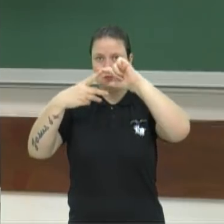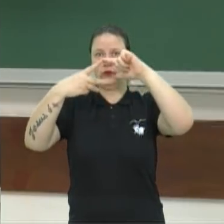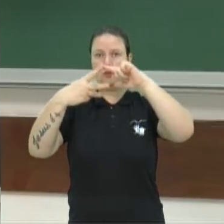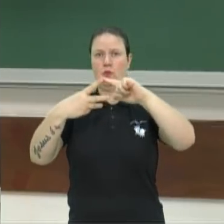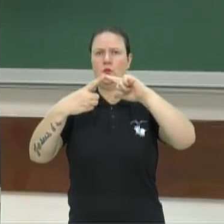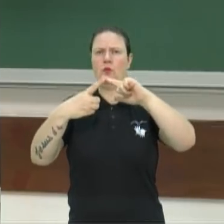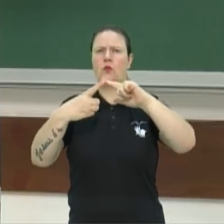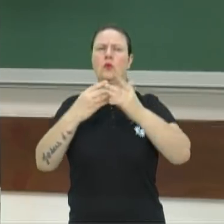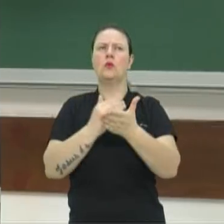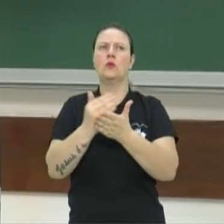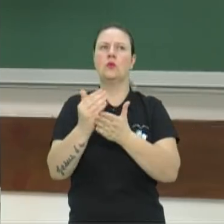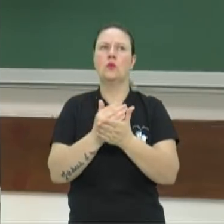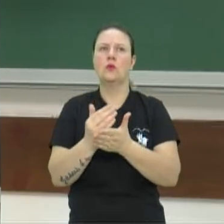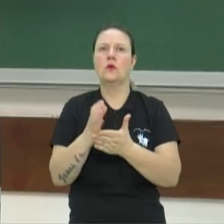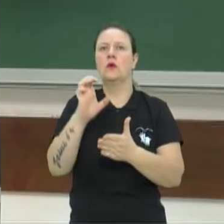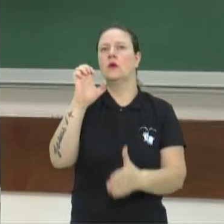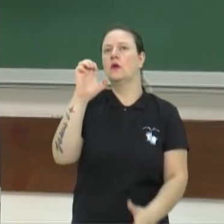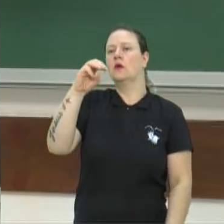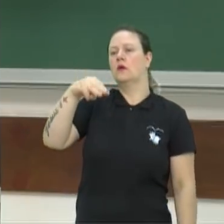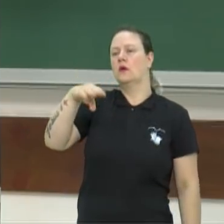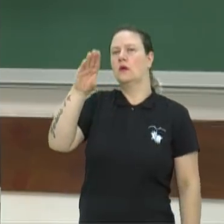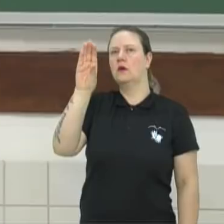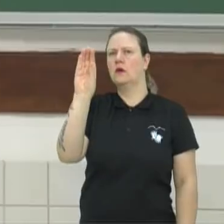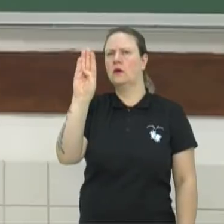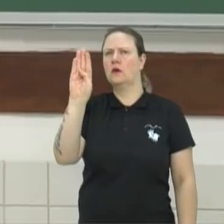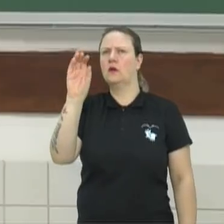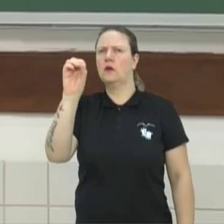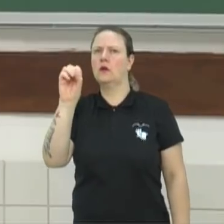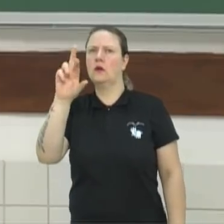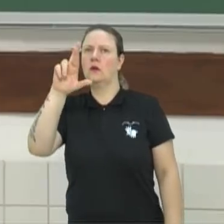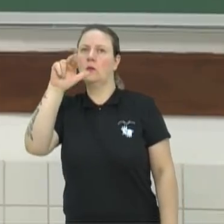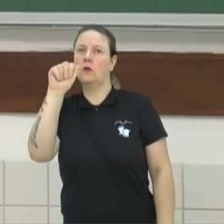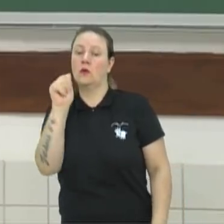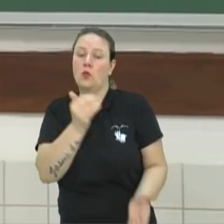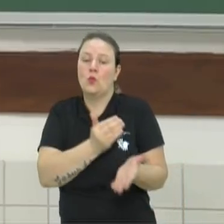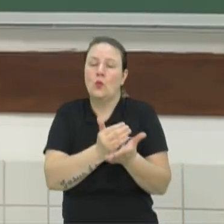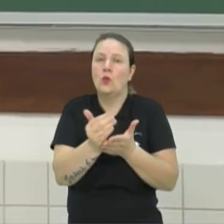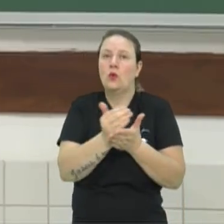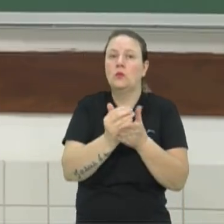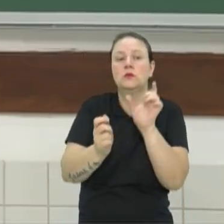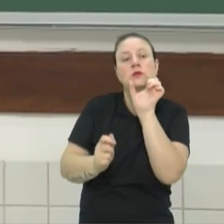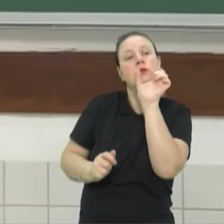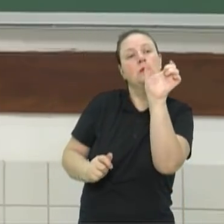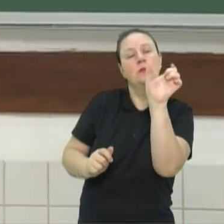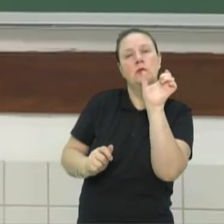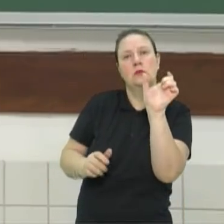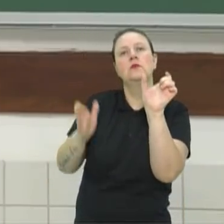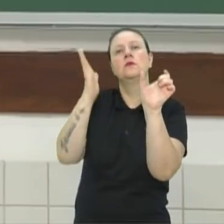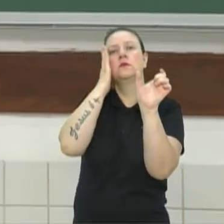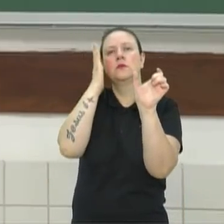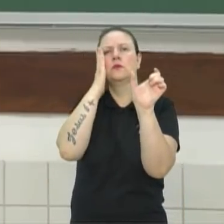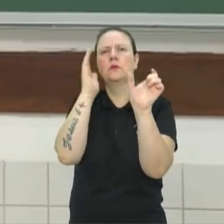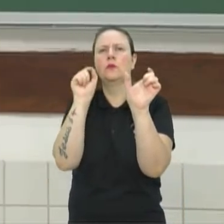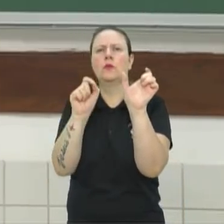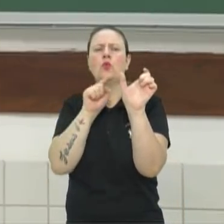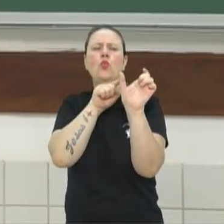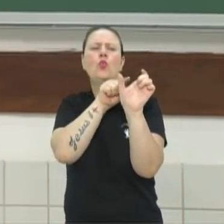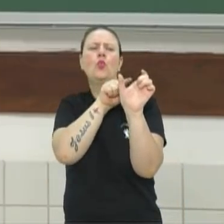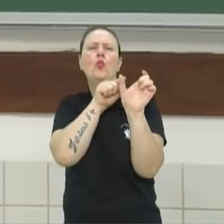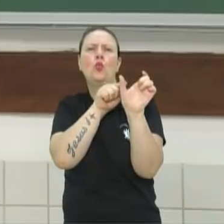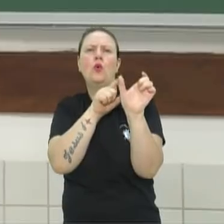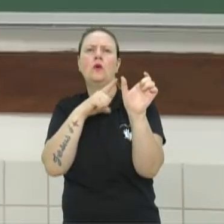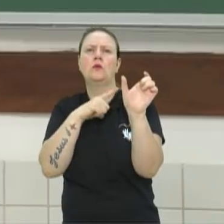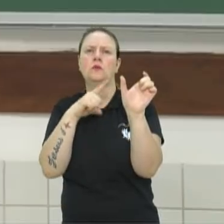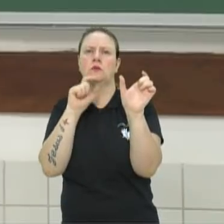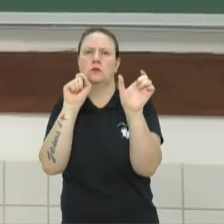1 começa com embora. Toda vez que uma oração começar por embora, você já sabe que ali ele